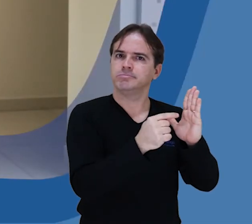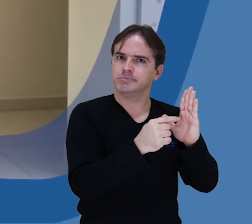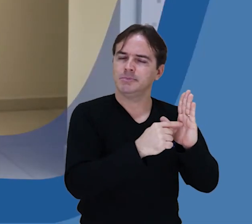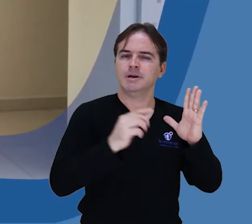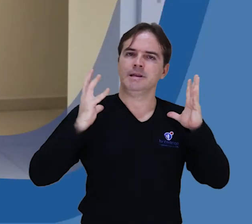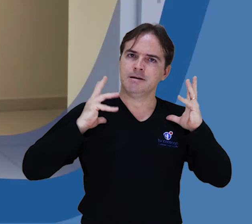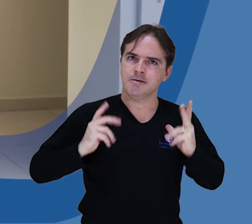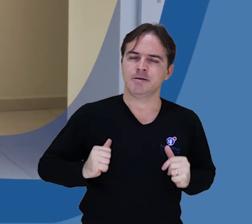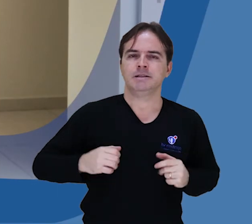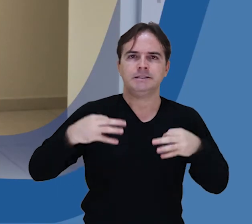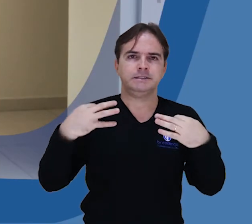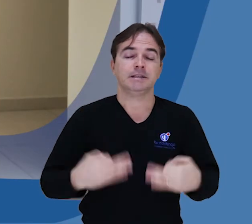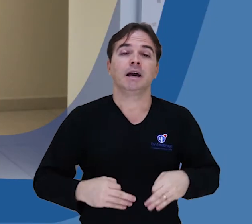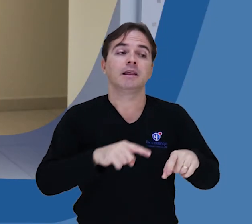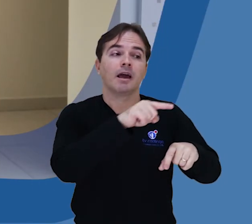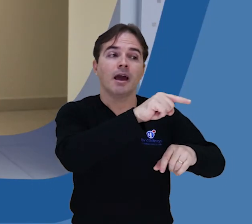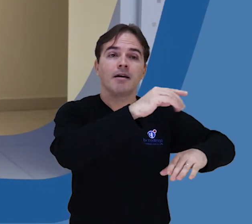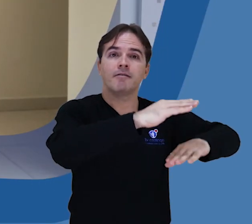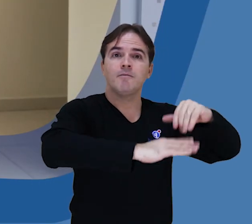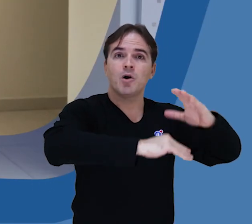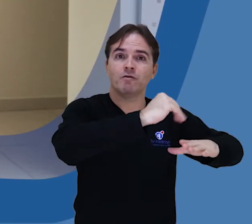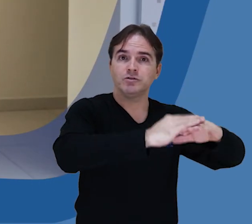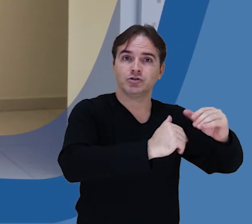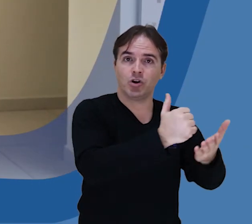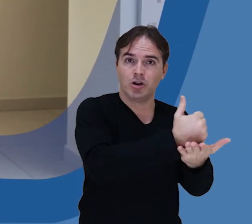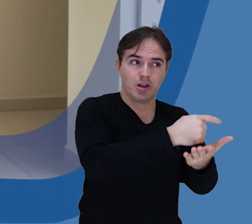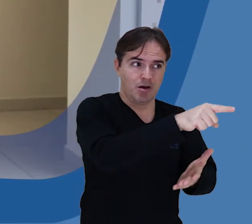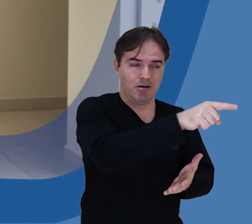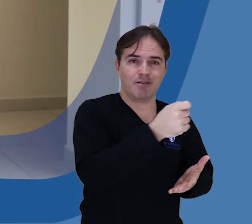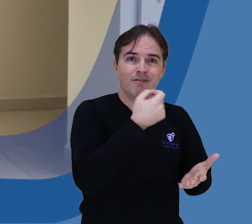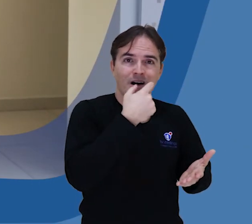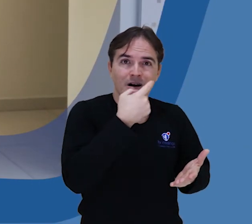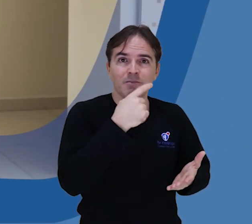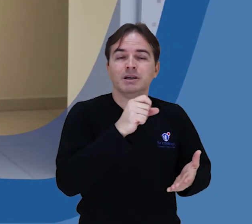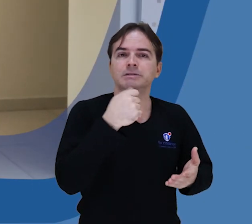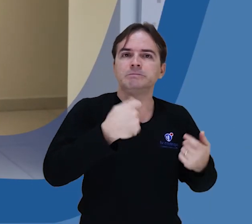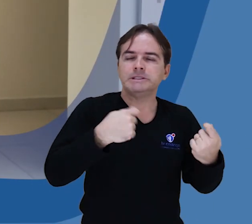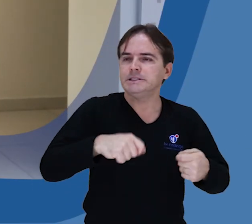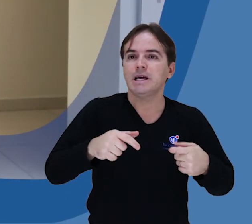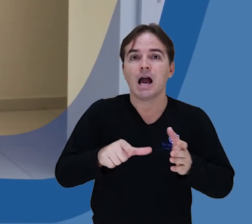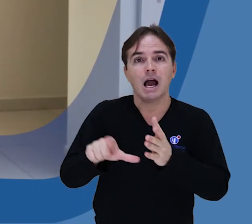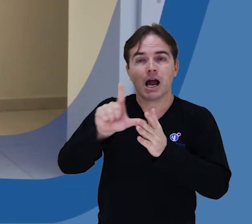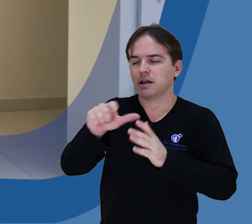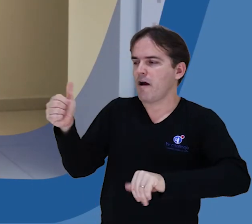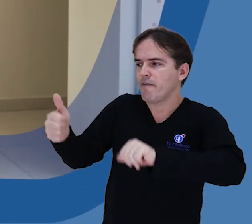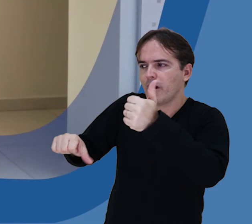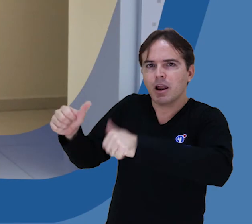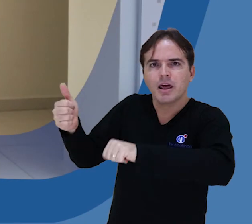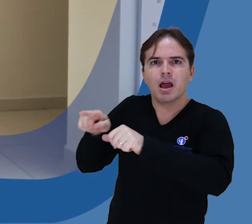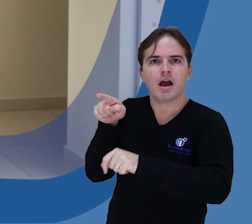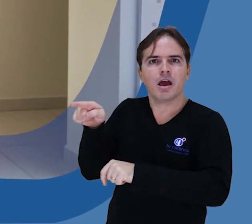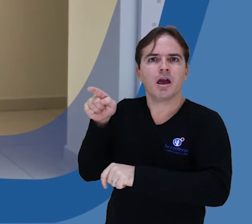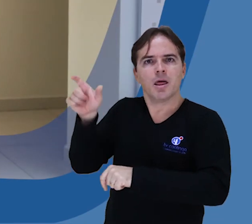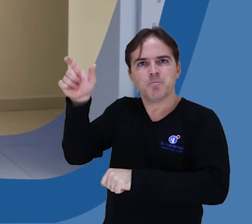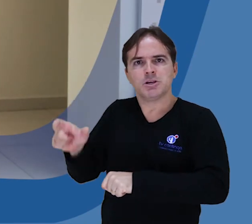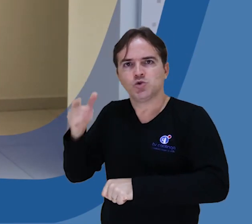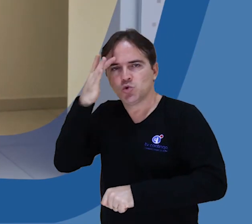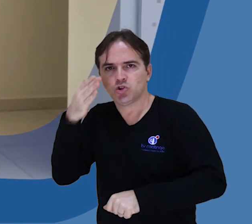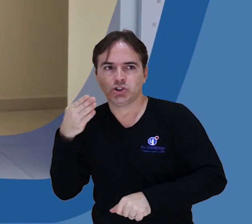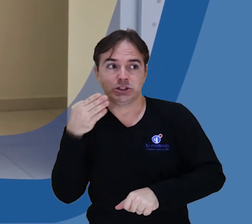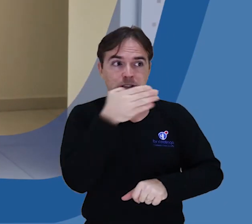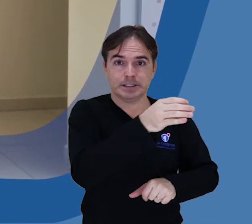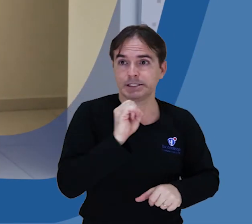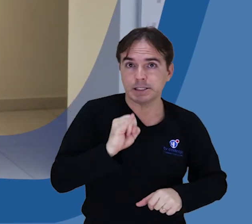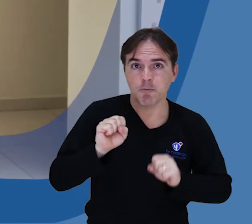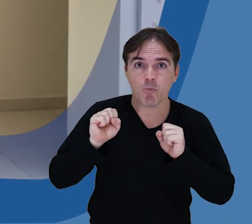farmacêutico deve fazer a entrevista com o seu paciente para também avaliar a viabilidade deste teste,